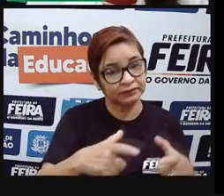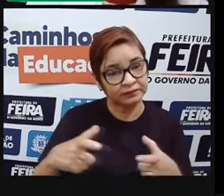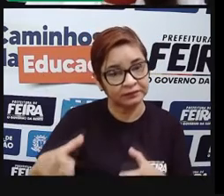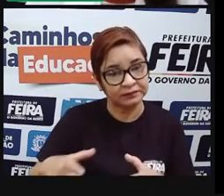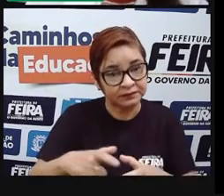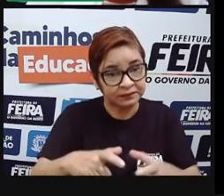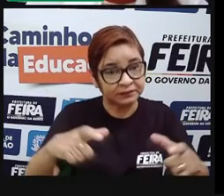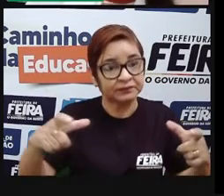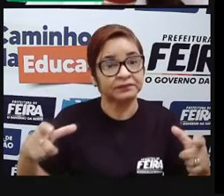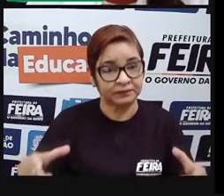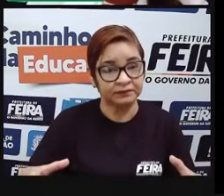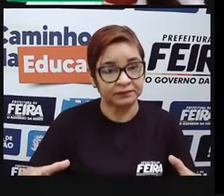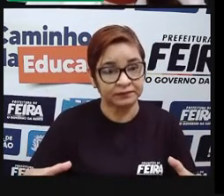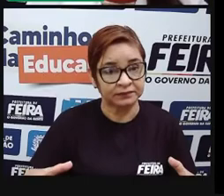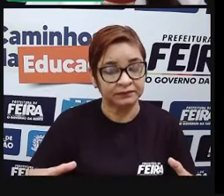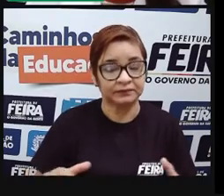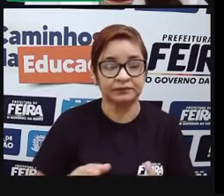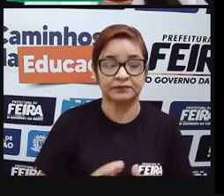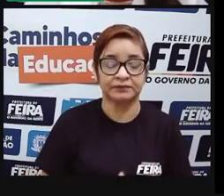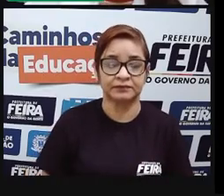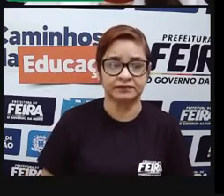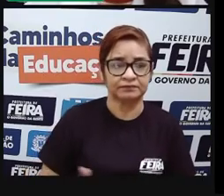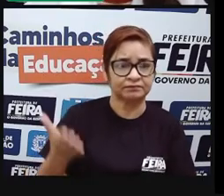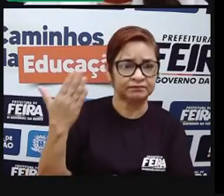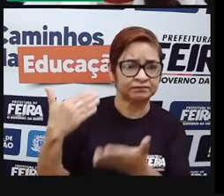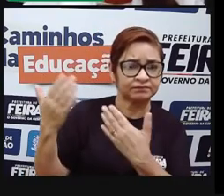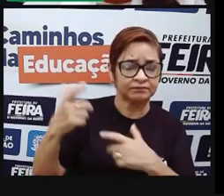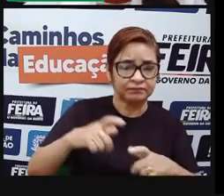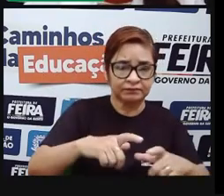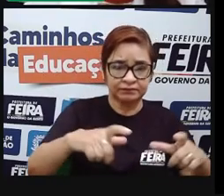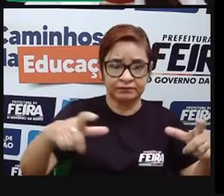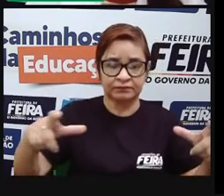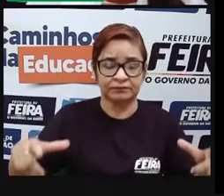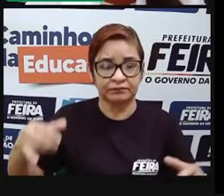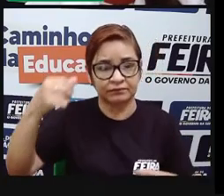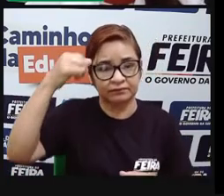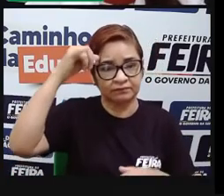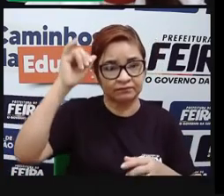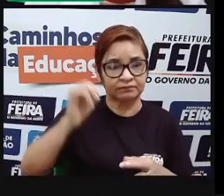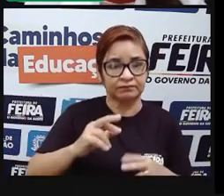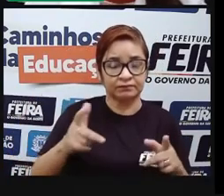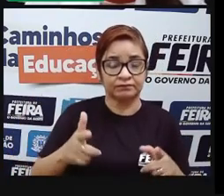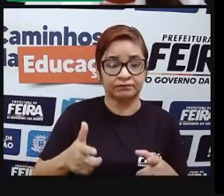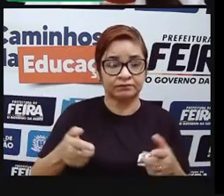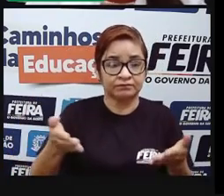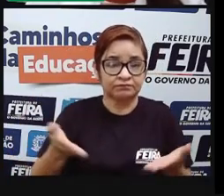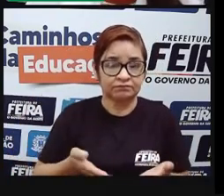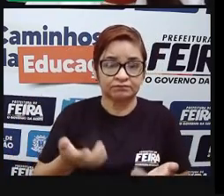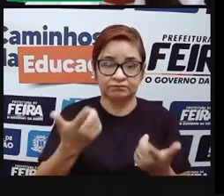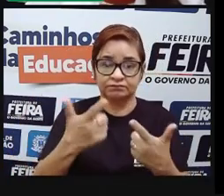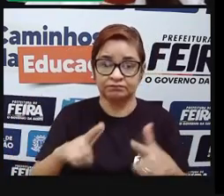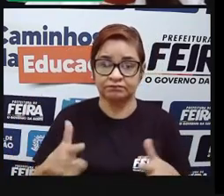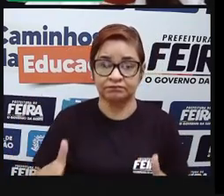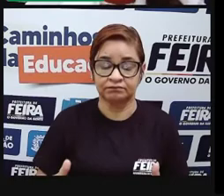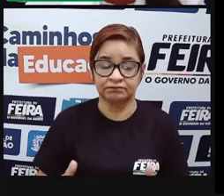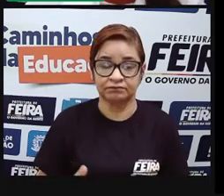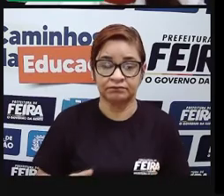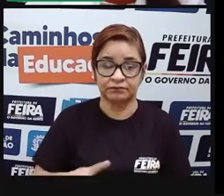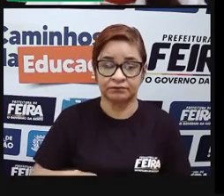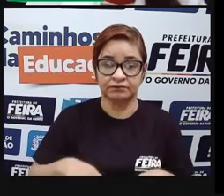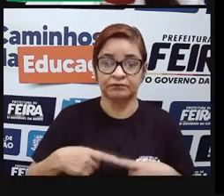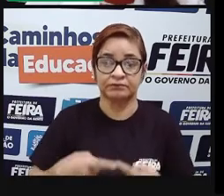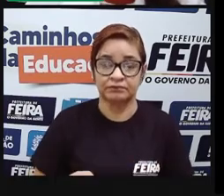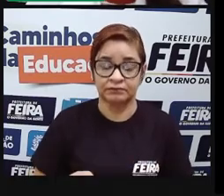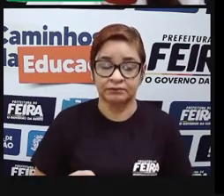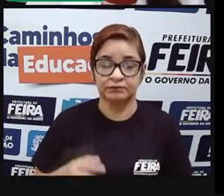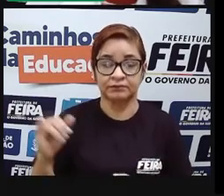campo do Gado né onde eu precisava o gado e hoje a gente não tem mais isso então que mais predomina na